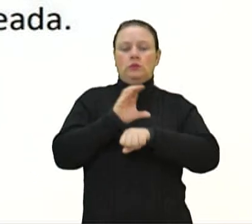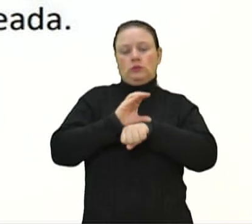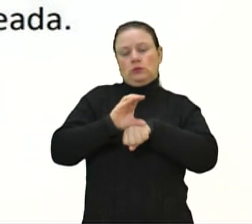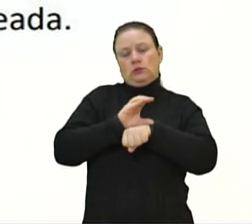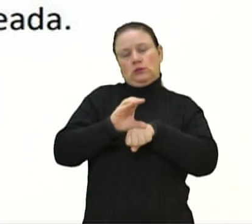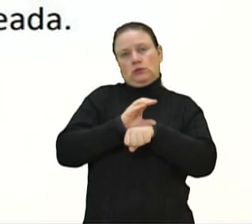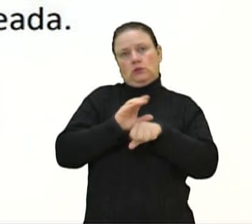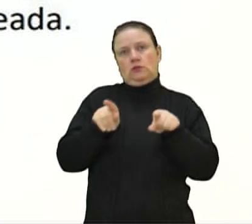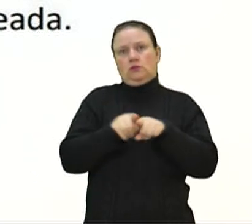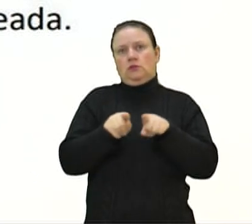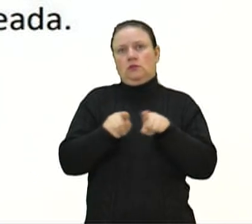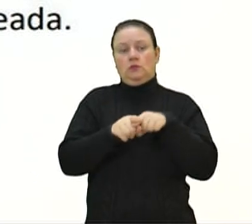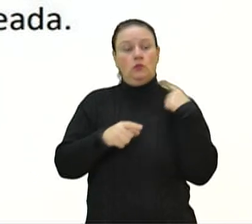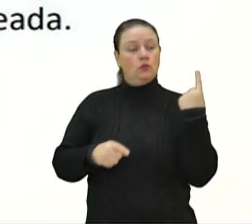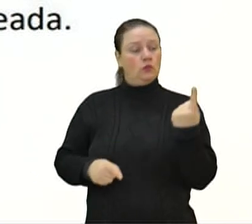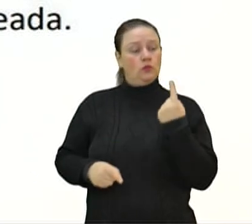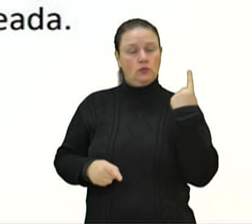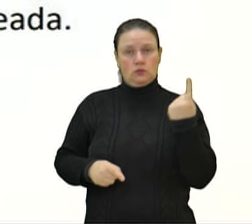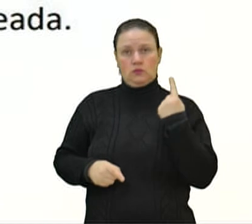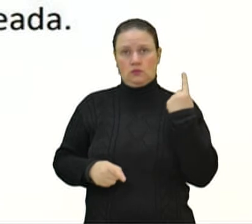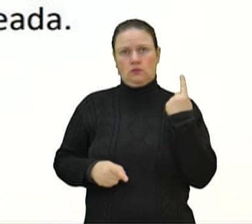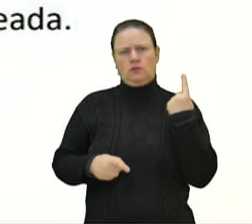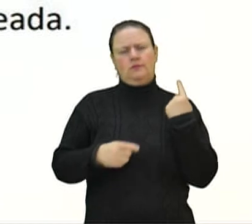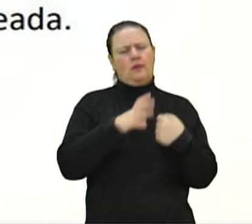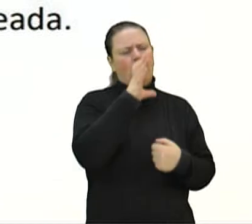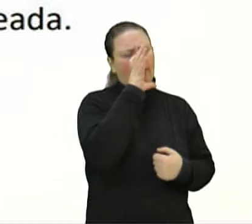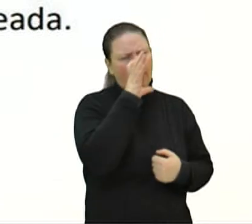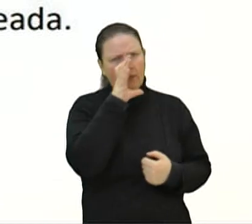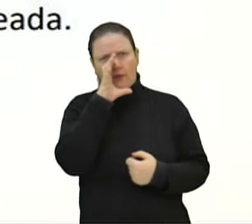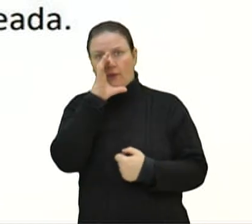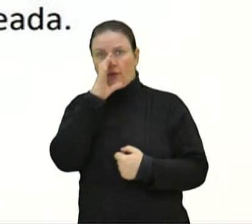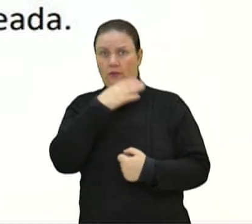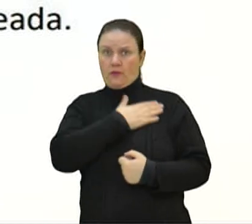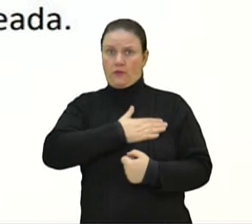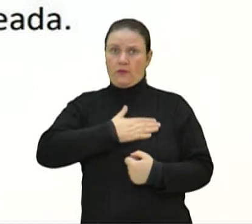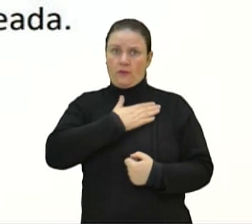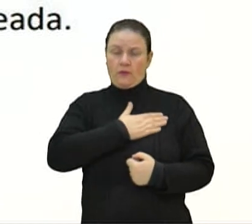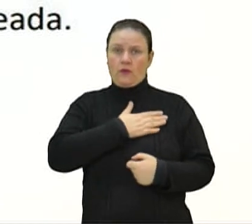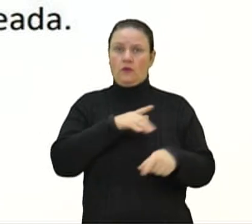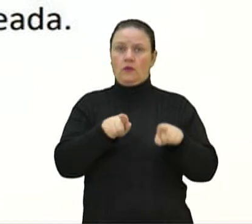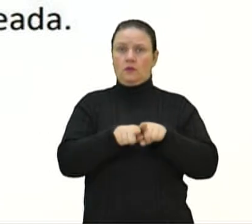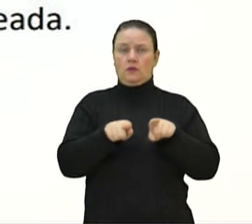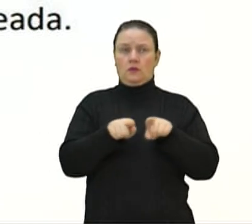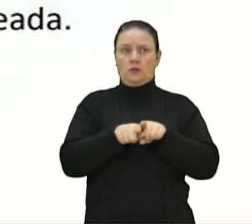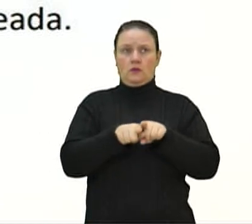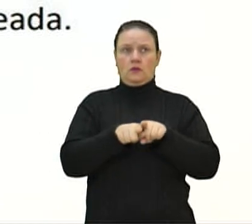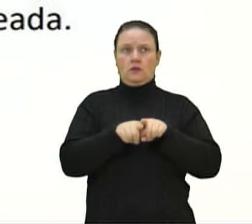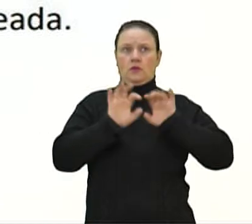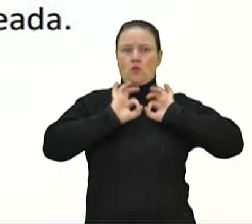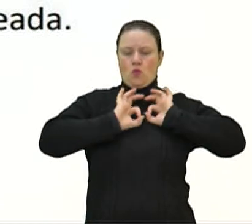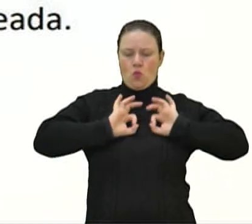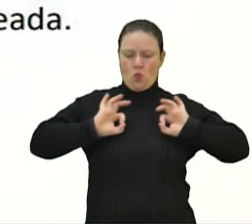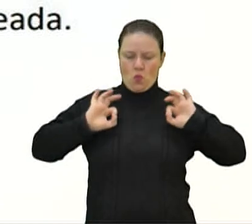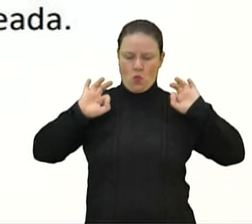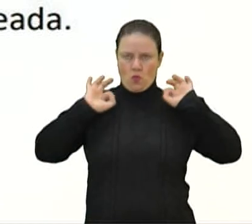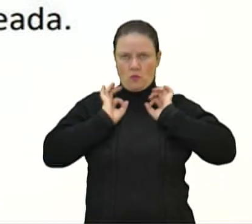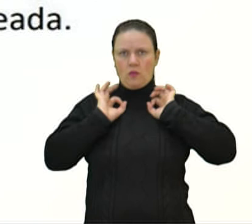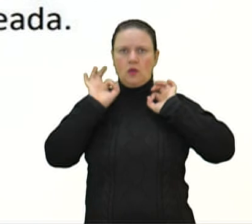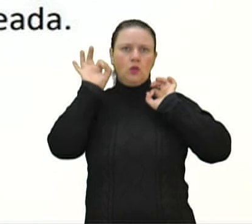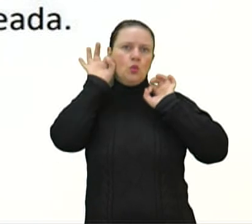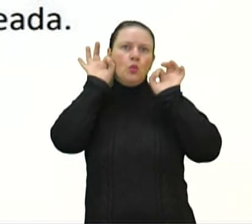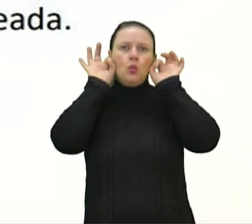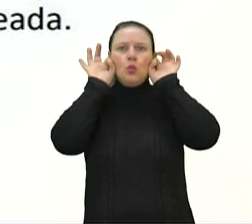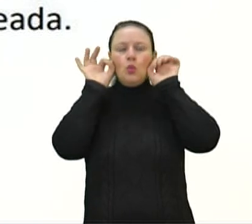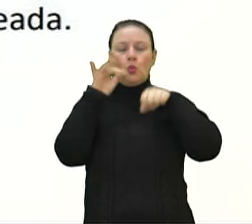é singular, então me encanta. Los pendientes de ouro, é plural, los pendientes,